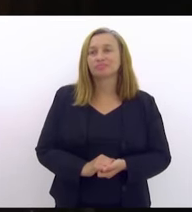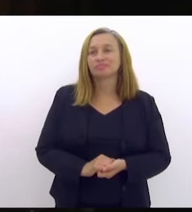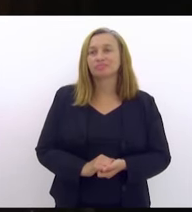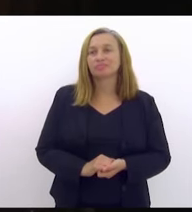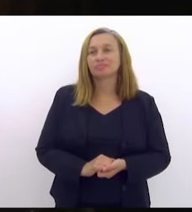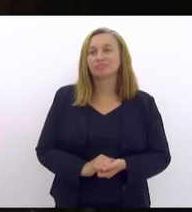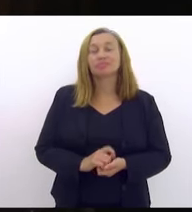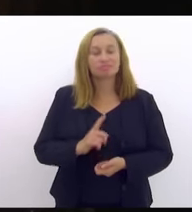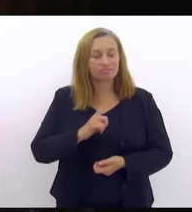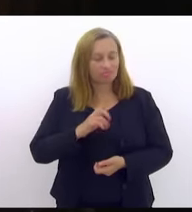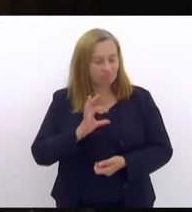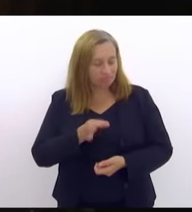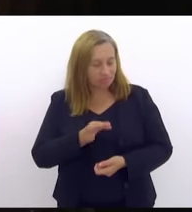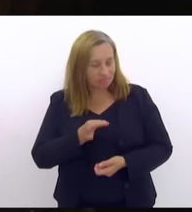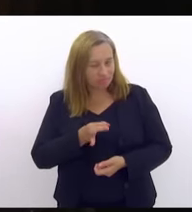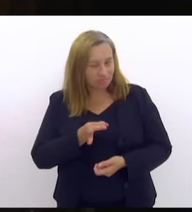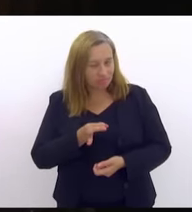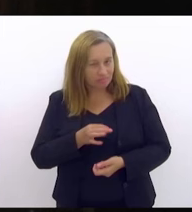Eu tenho certeza